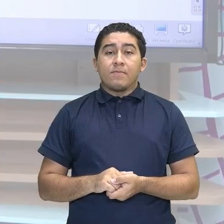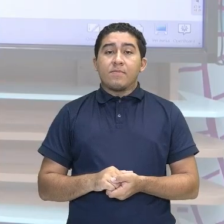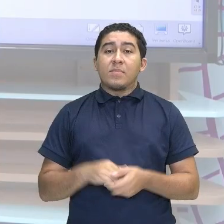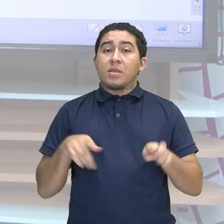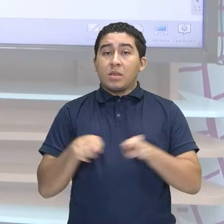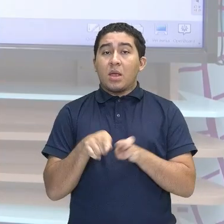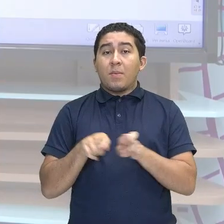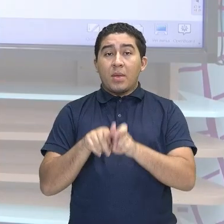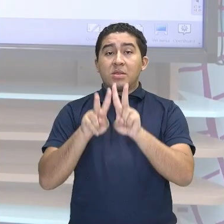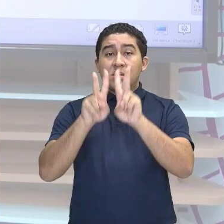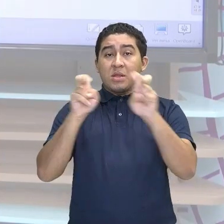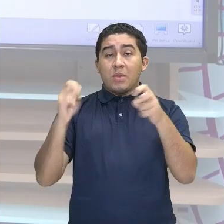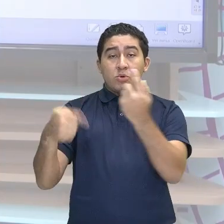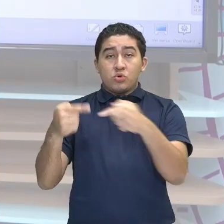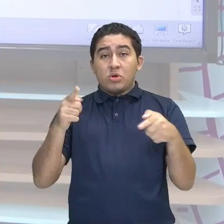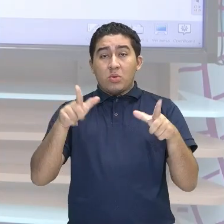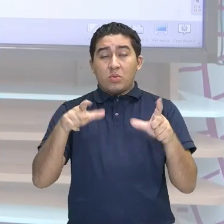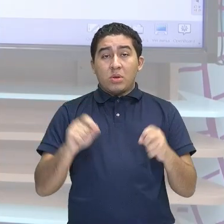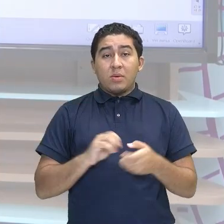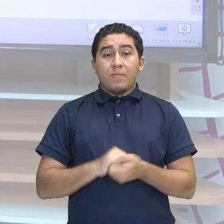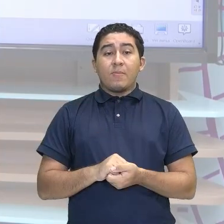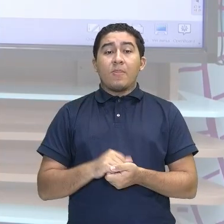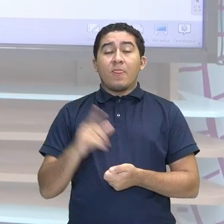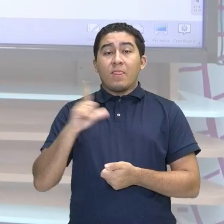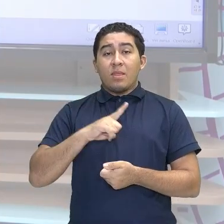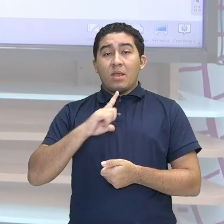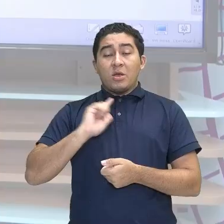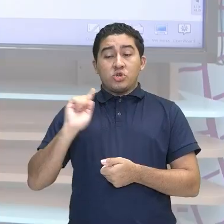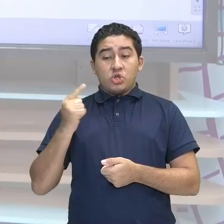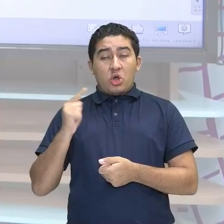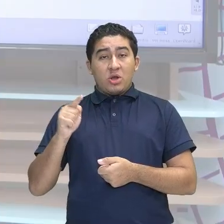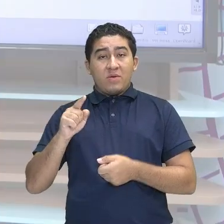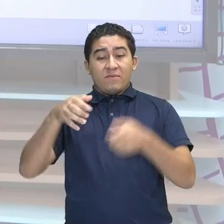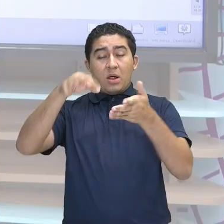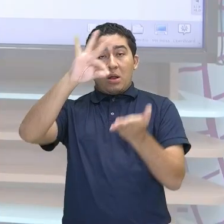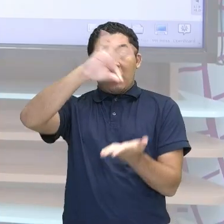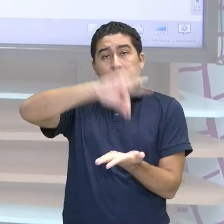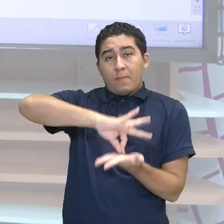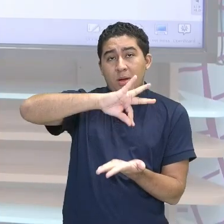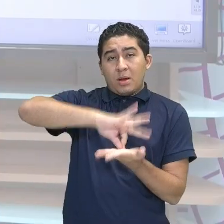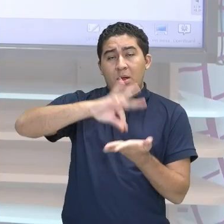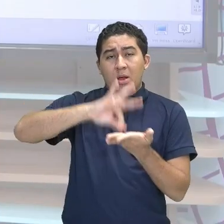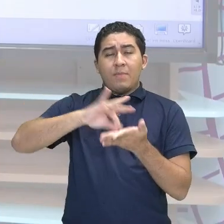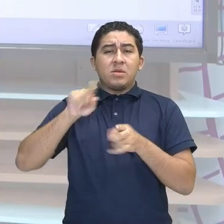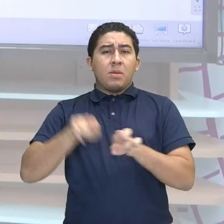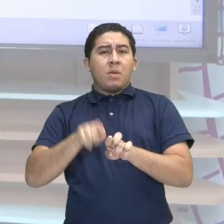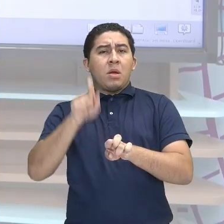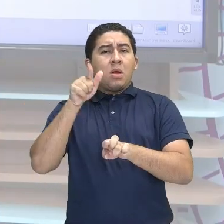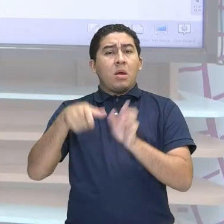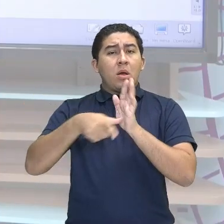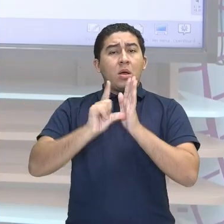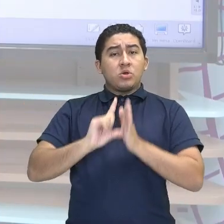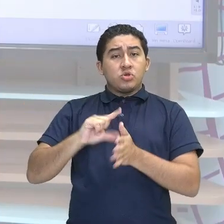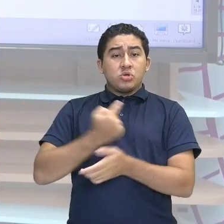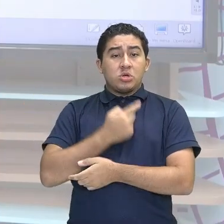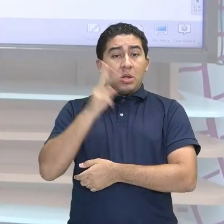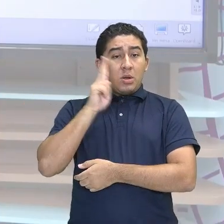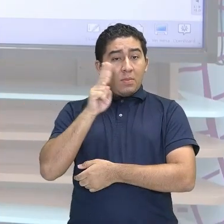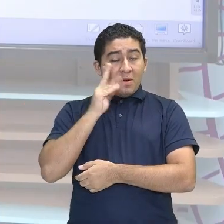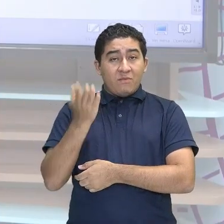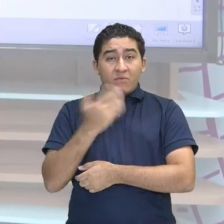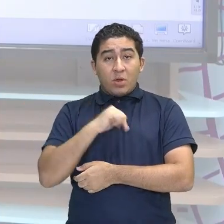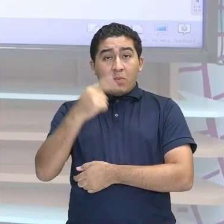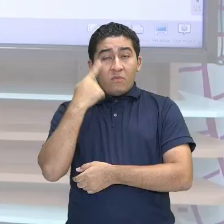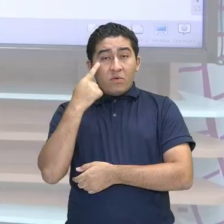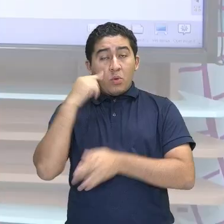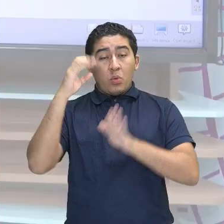sobre coordenadas geográficas. E, antes de relembrarmos, né, das coordenadas geográficas, nós vamos verificar os conceitos